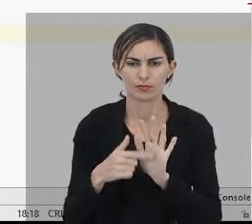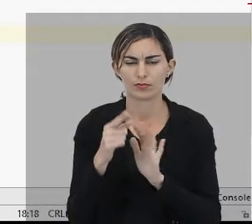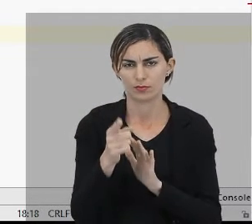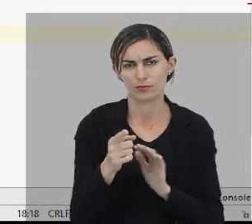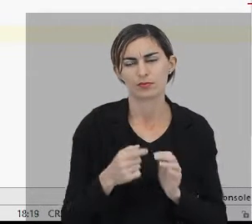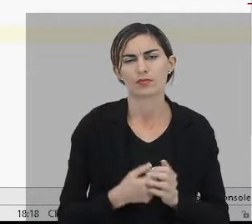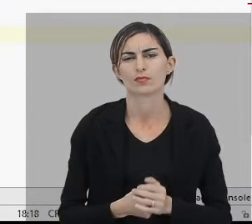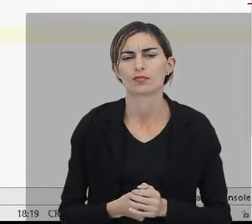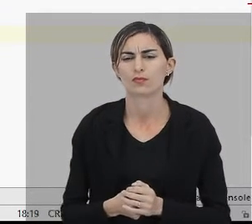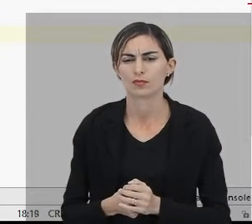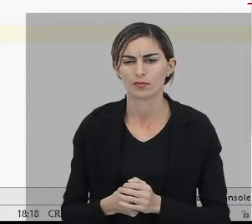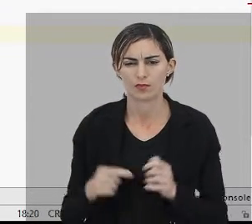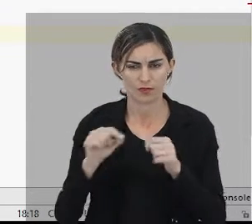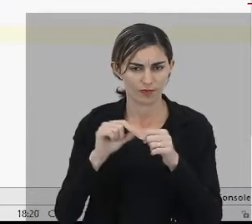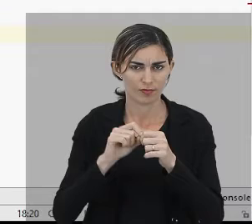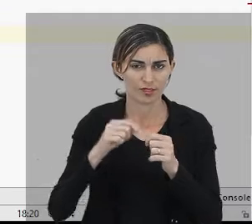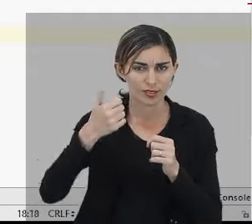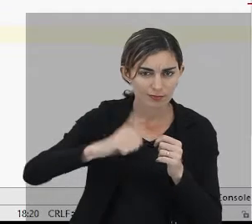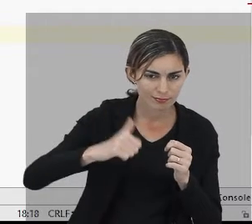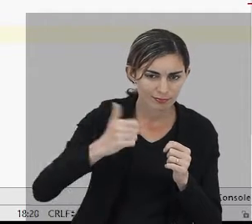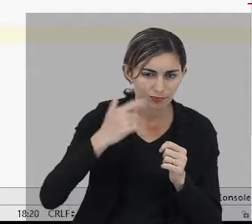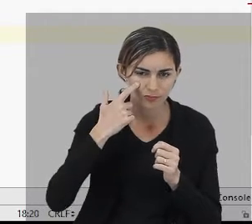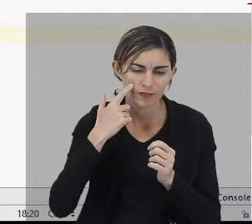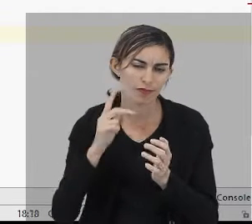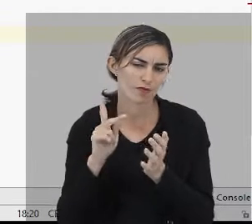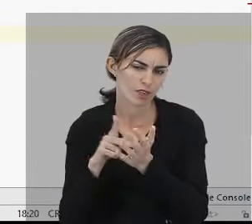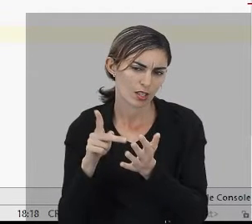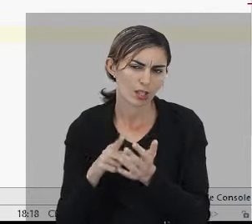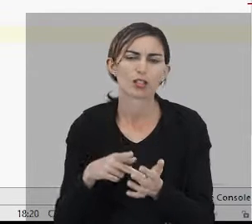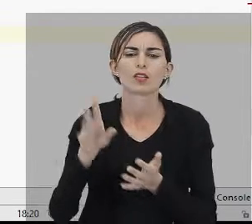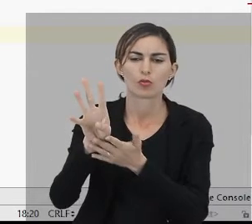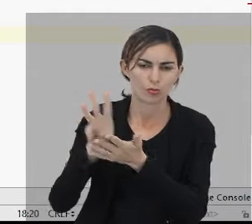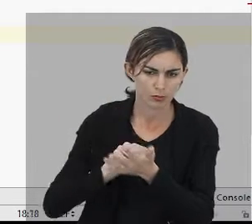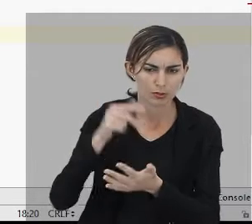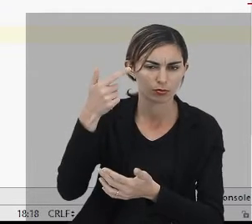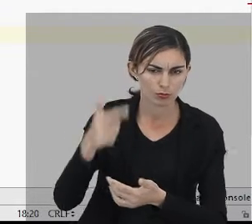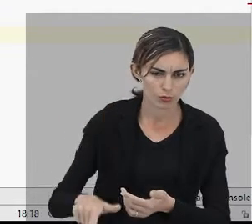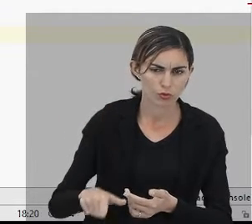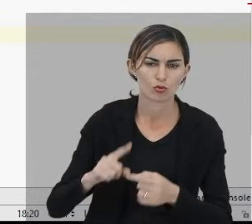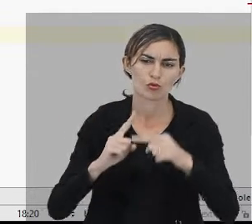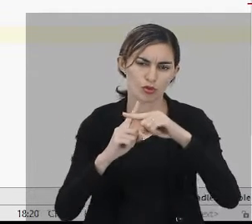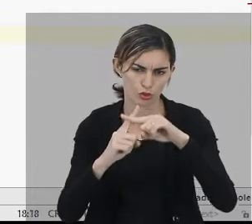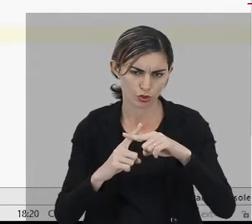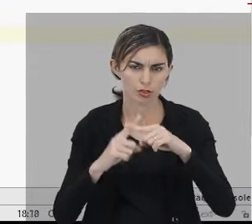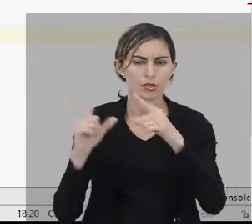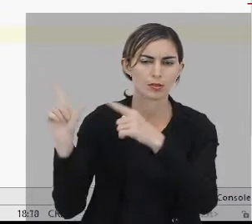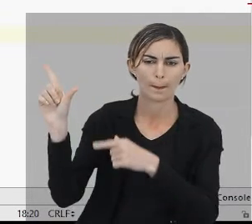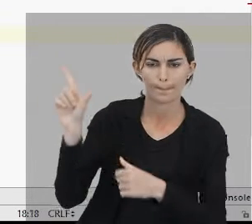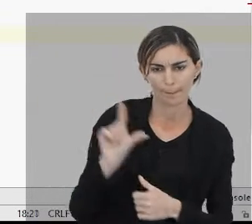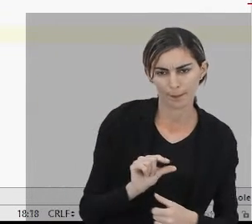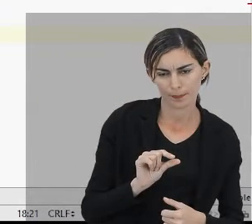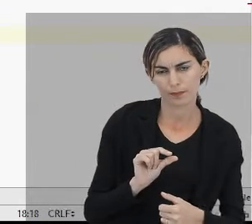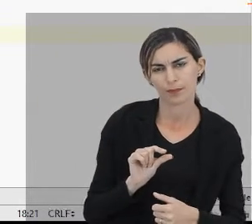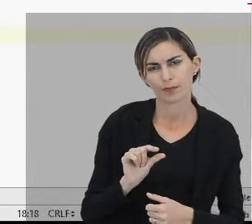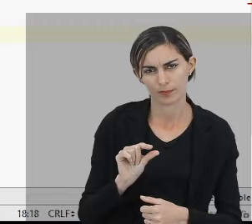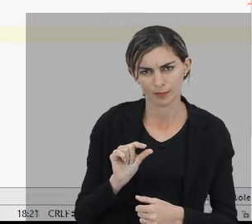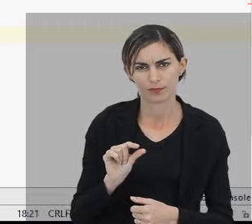aqui, ele vai fazer o teste, enquanto for verdadeiro, ele vai repetir, enquanto x for menor do